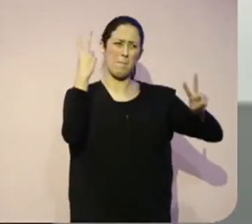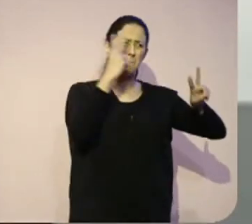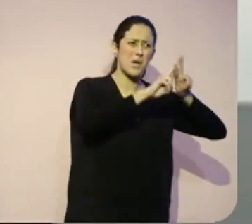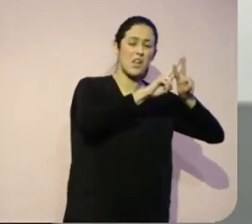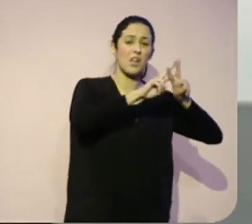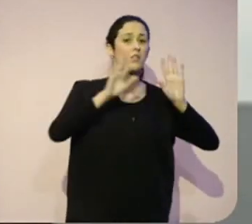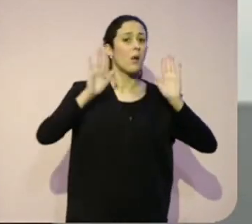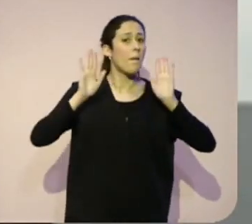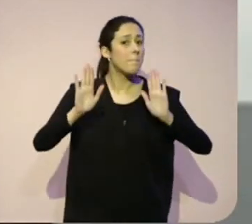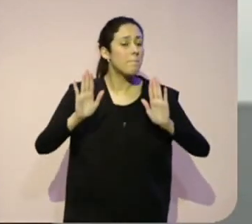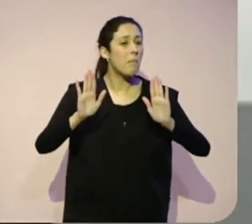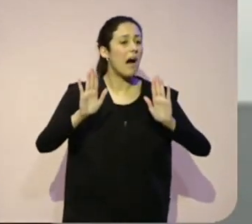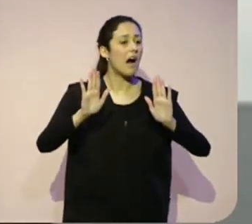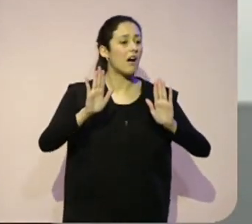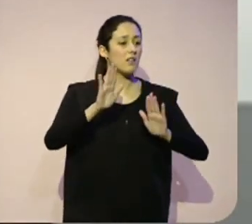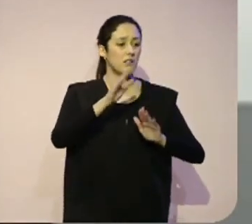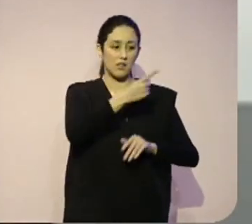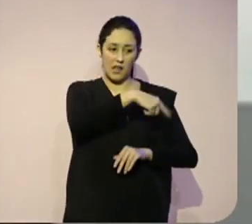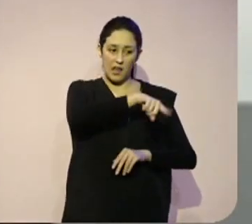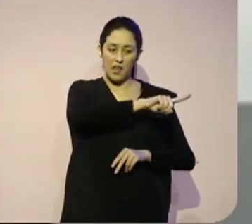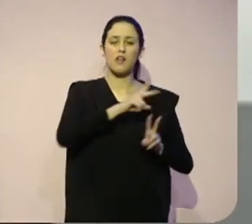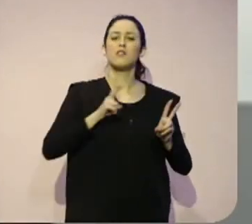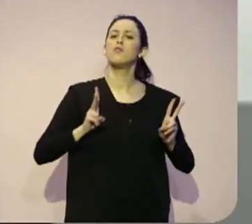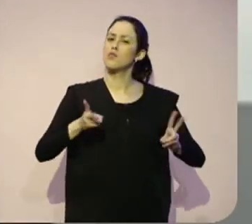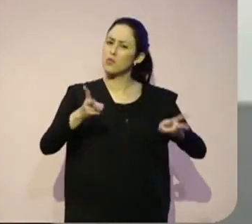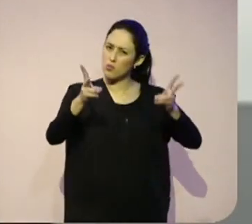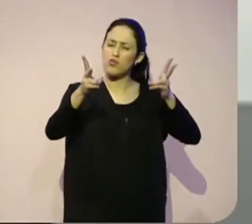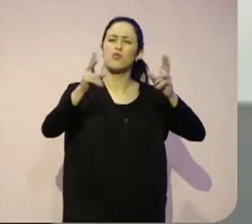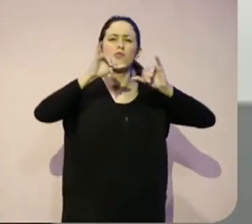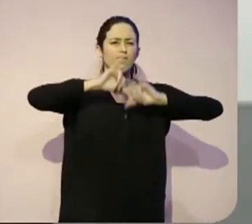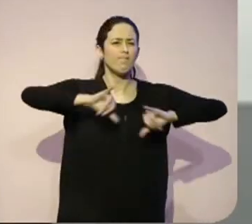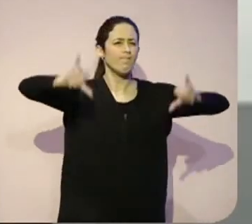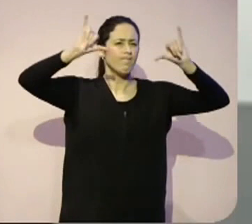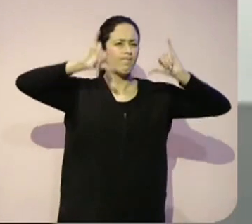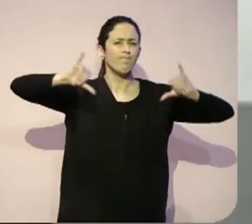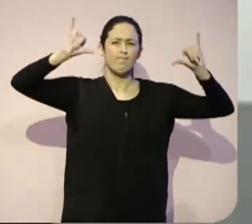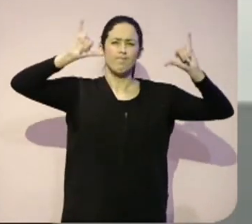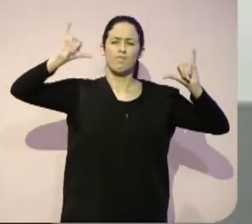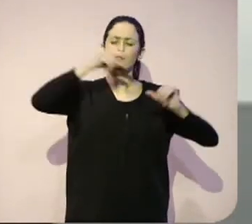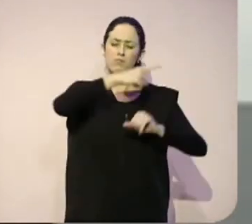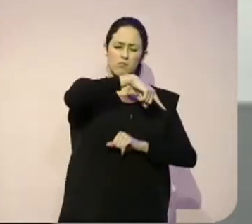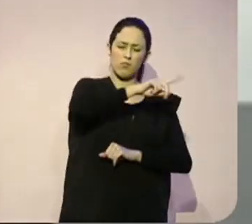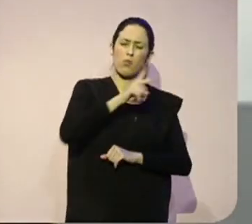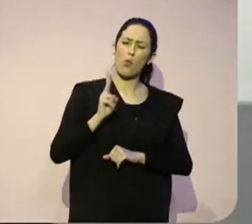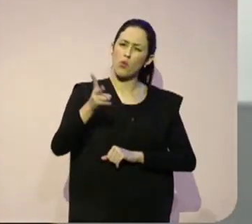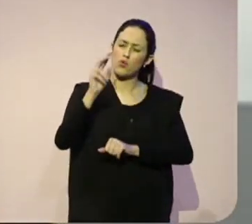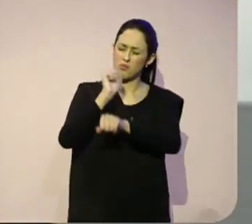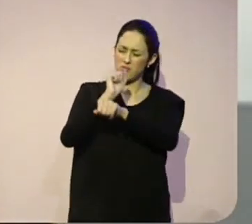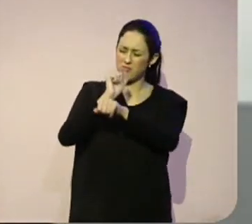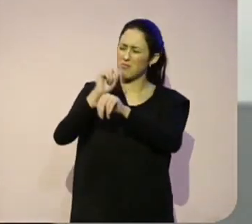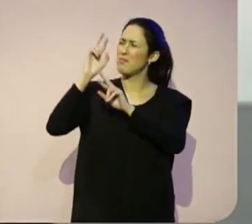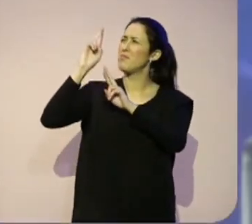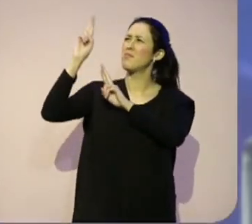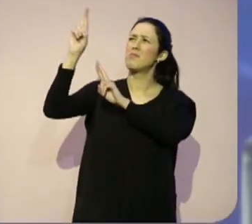eles permanecem anunciando a esperança em Jesus. Eles permanecem proclamando o nome